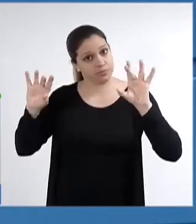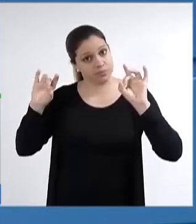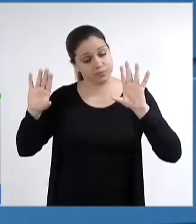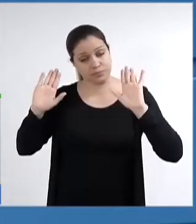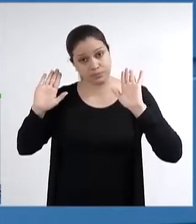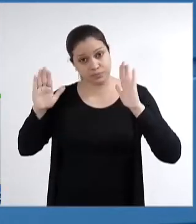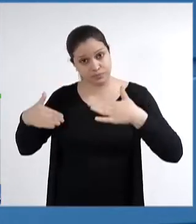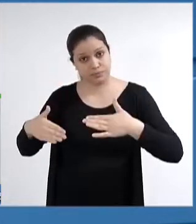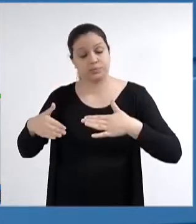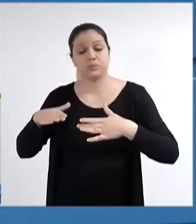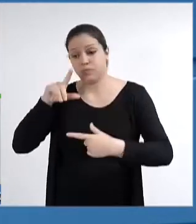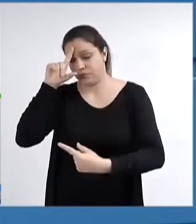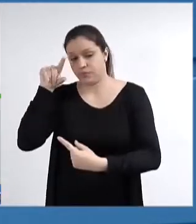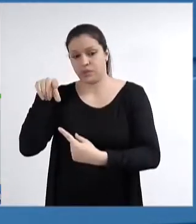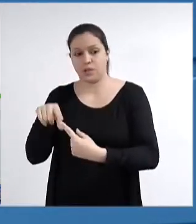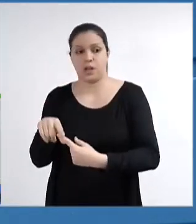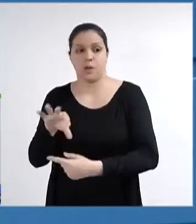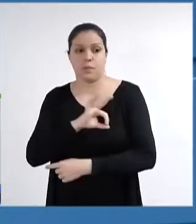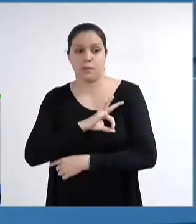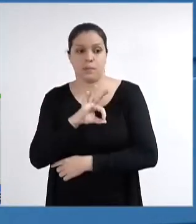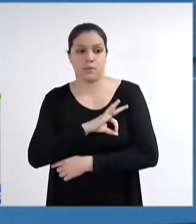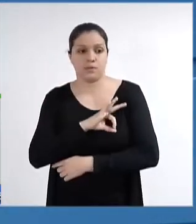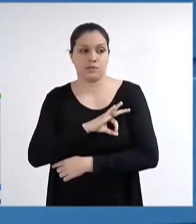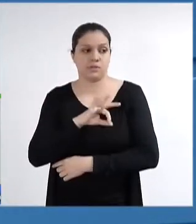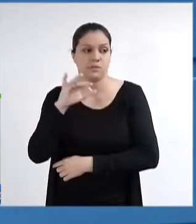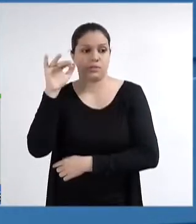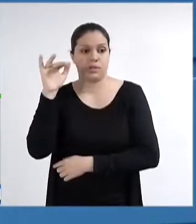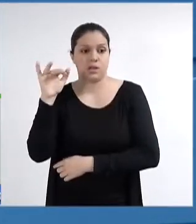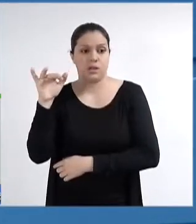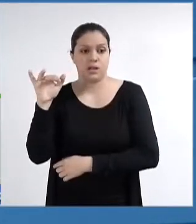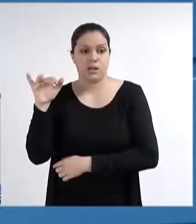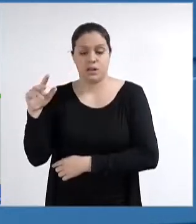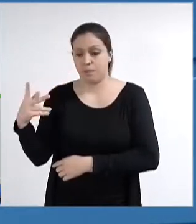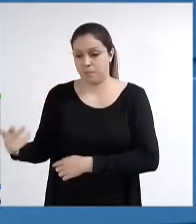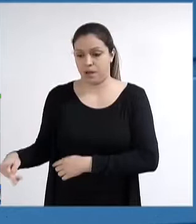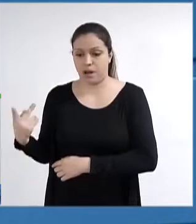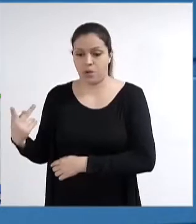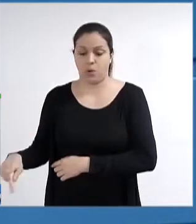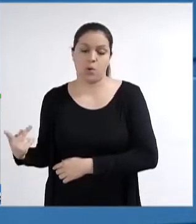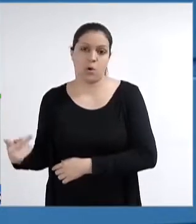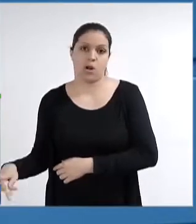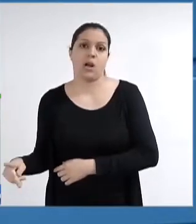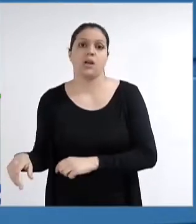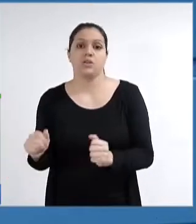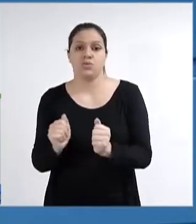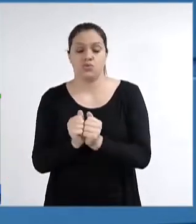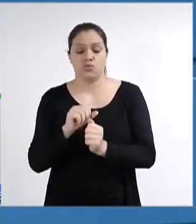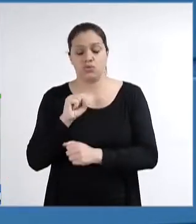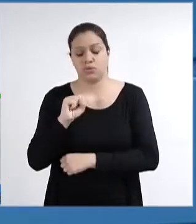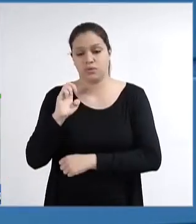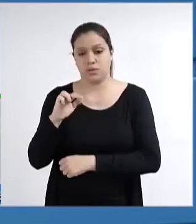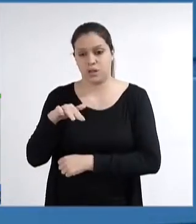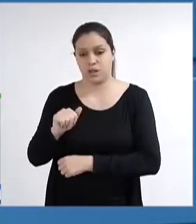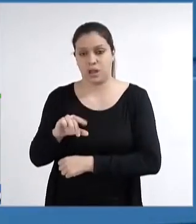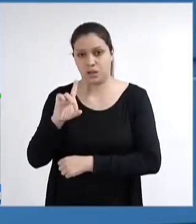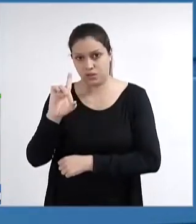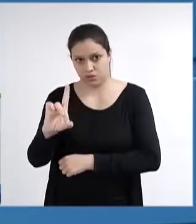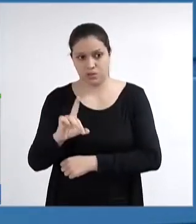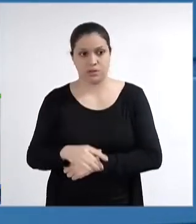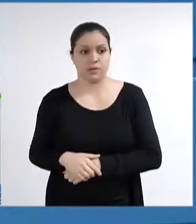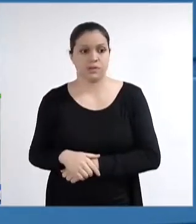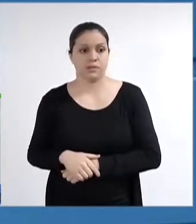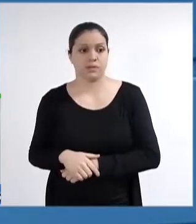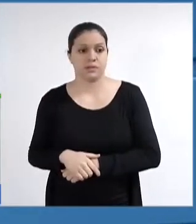Polícia Federal, juntamente com a Polícia Nacional do Paraguai e com a SENAD, na repressão